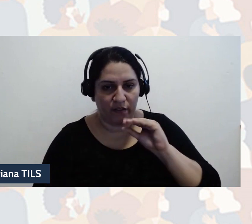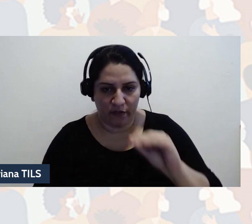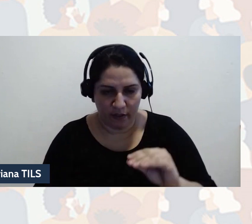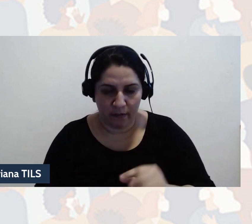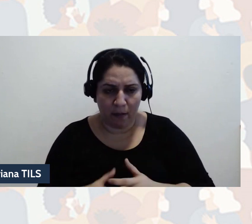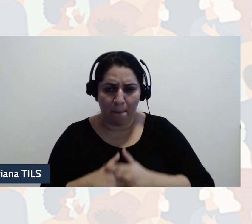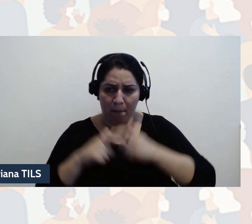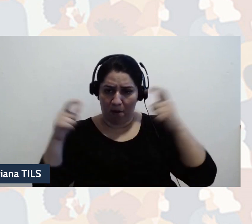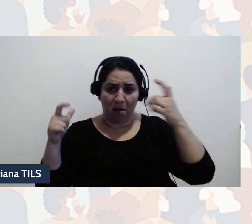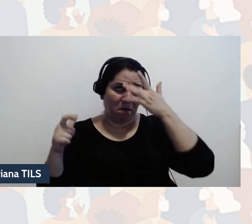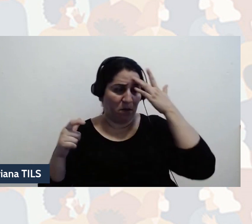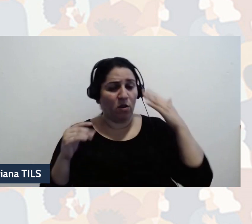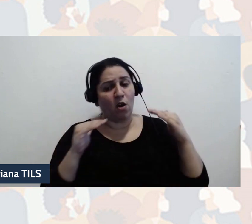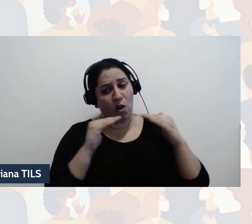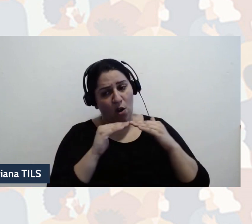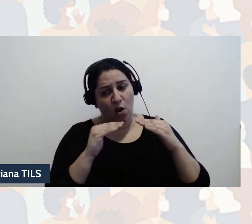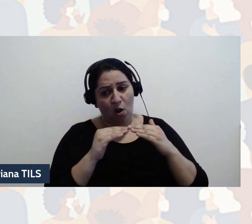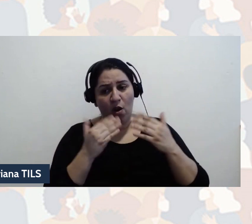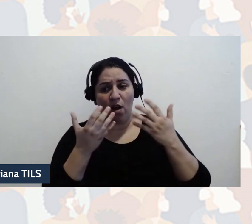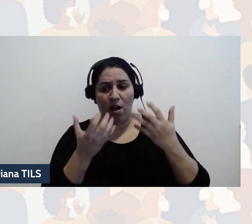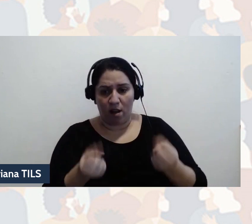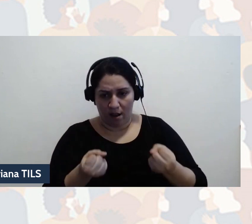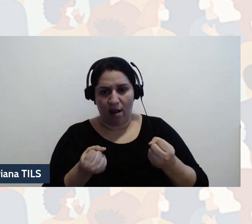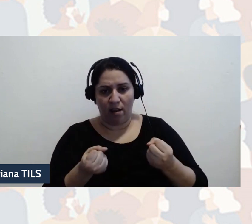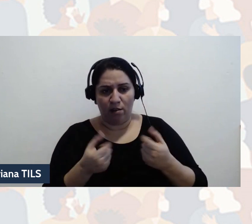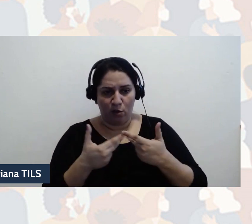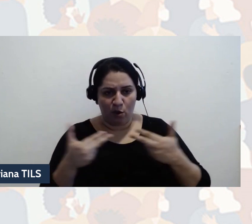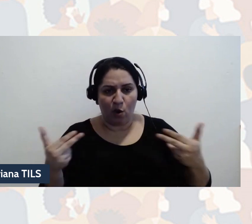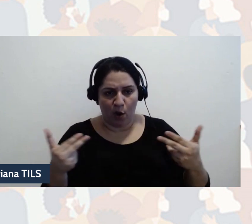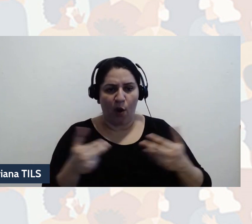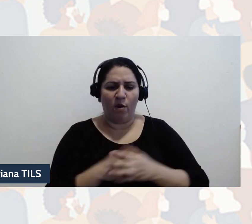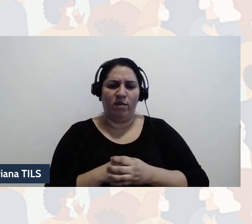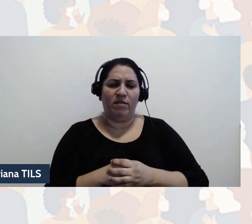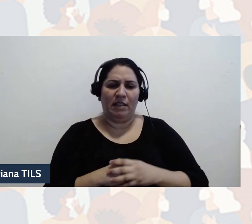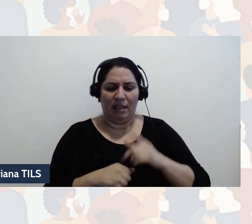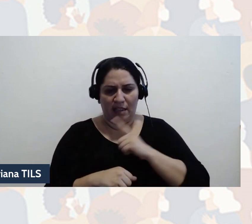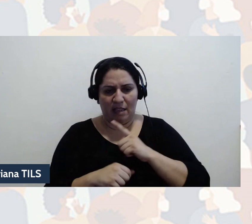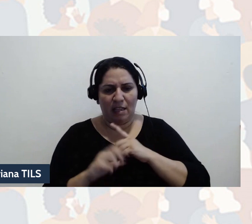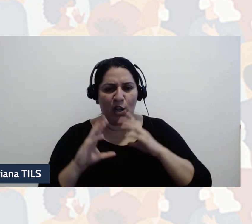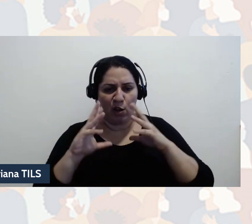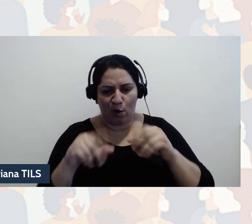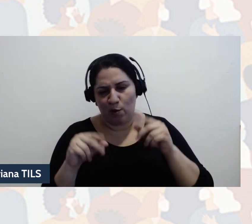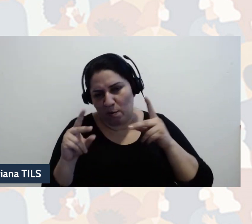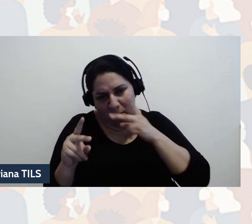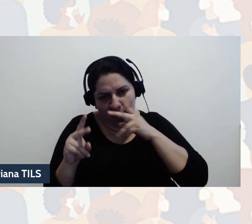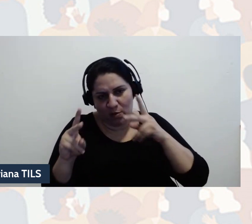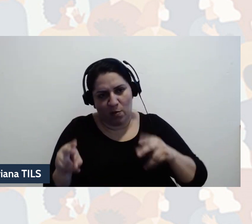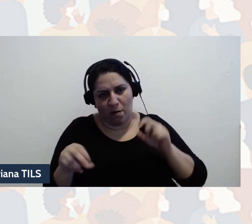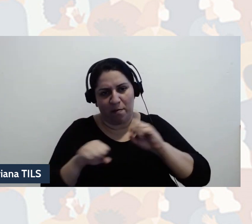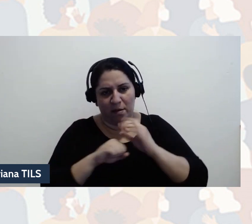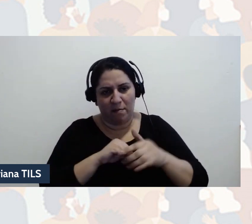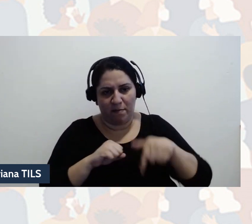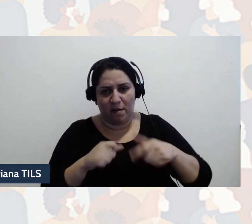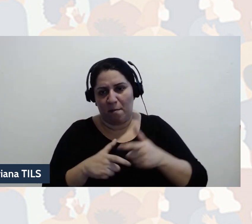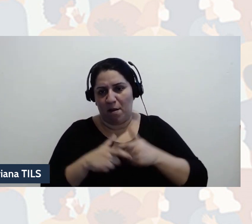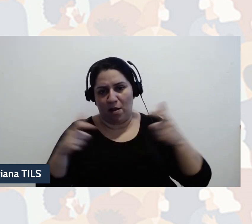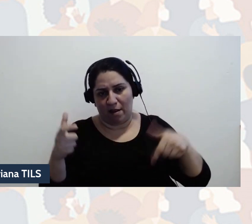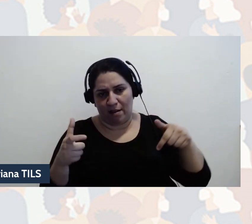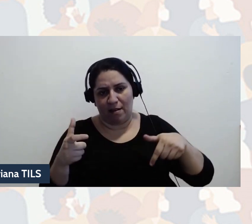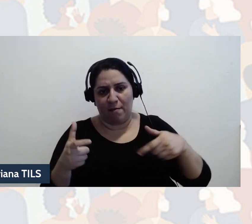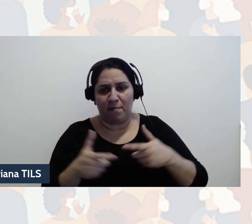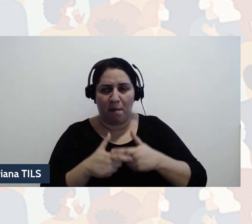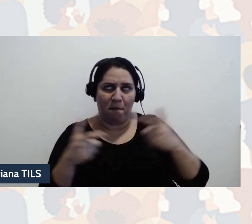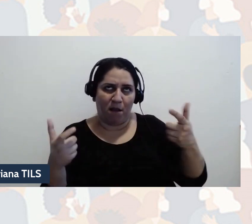pessoas concorda, né? Deve ser uma pandemia, como tem aqui no Brasil, né? Que quase metade da população vota